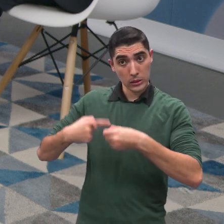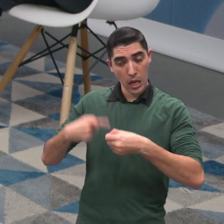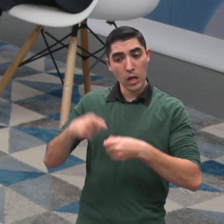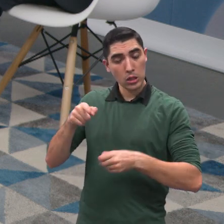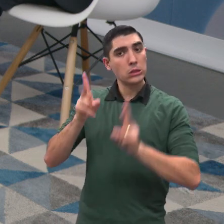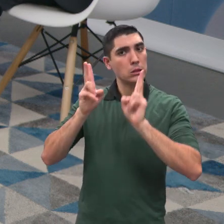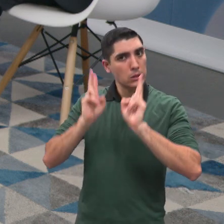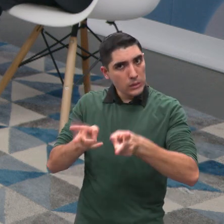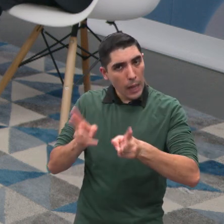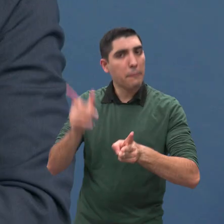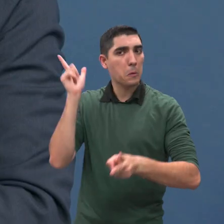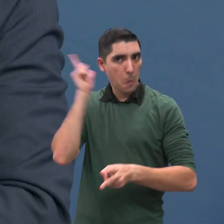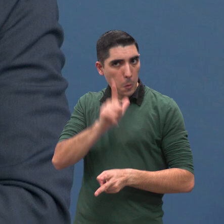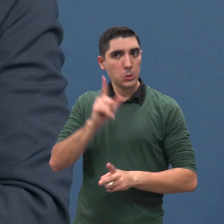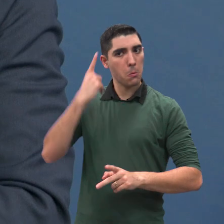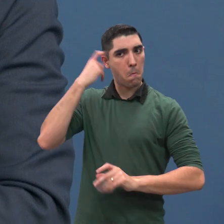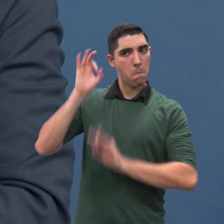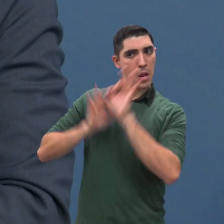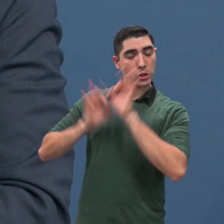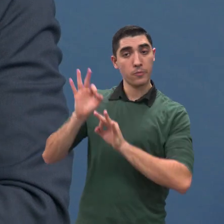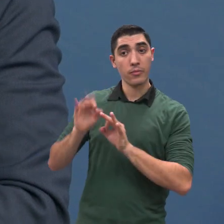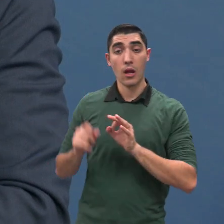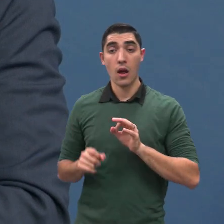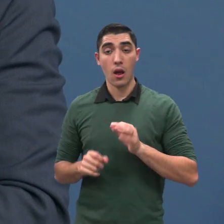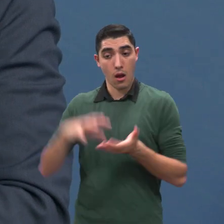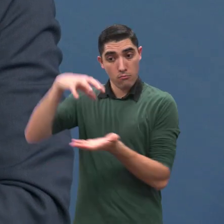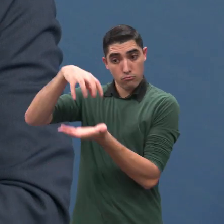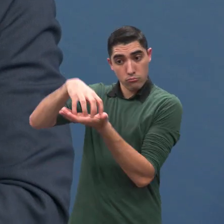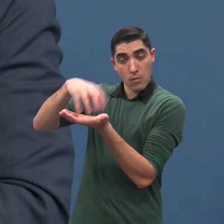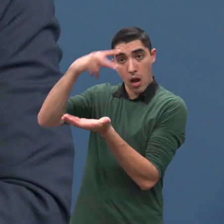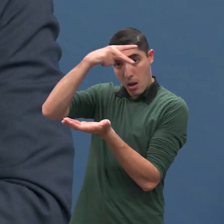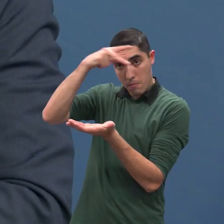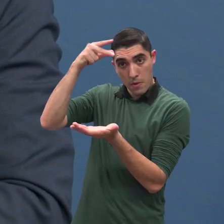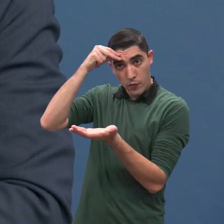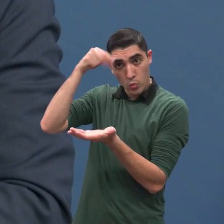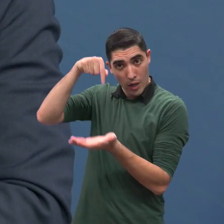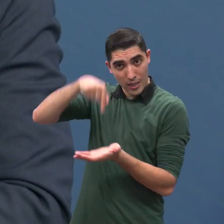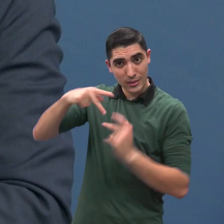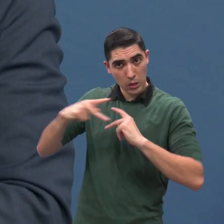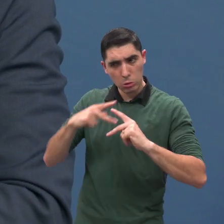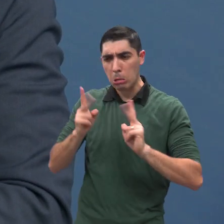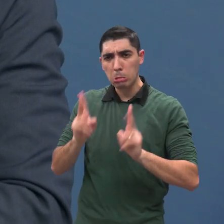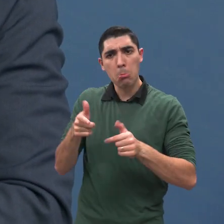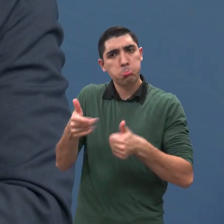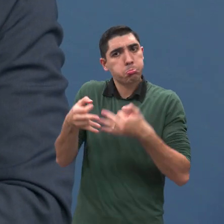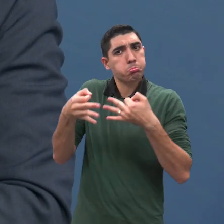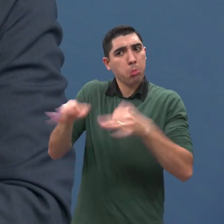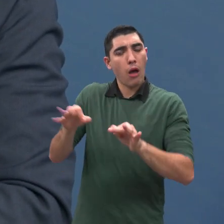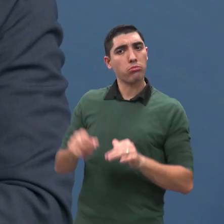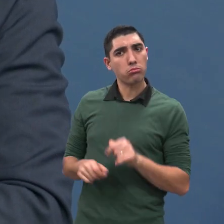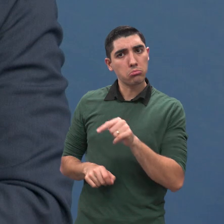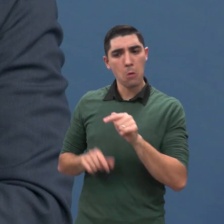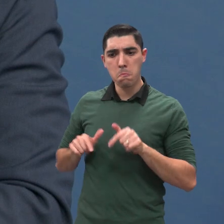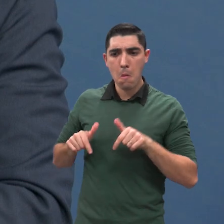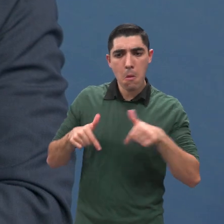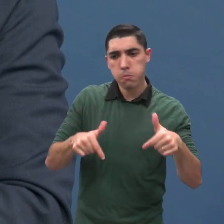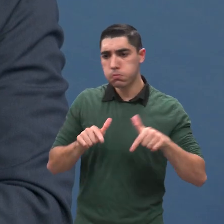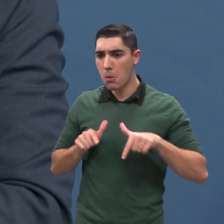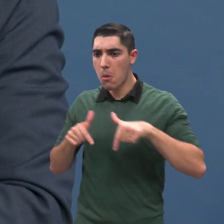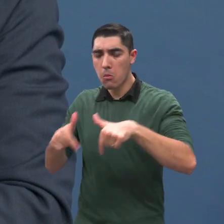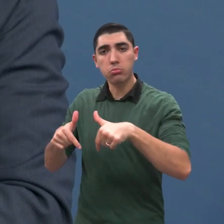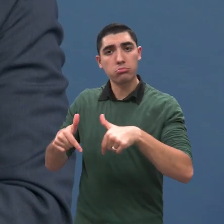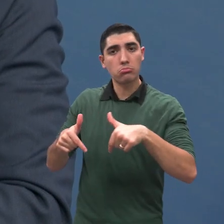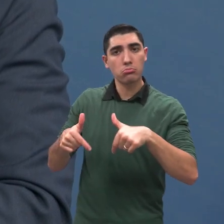o planejamento sempre esteve presente. A prefeitura é muito atuante e muito correta, né, em todas as